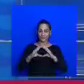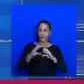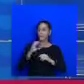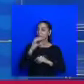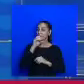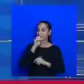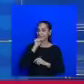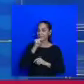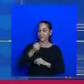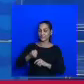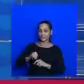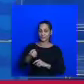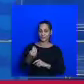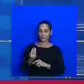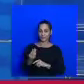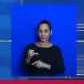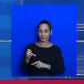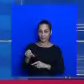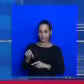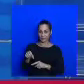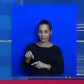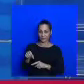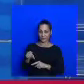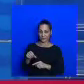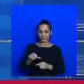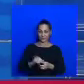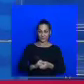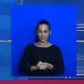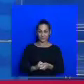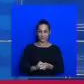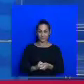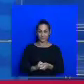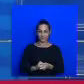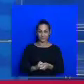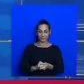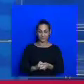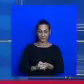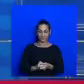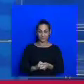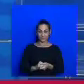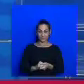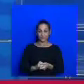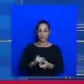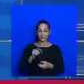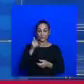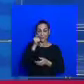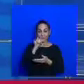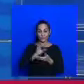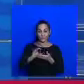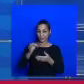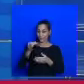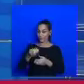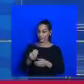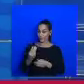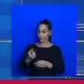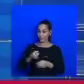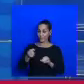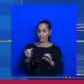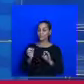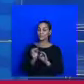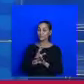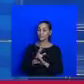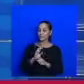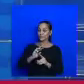Bola laranja 39. Laranja número 39. Você ganha a partir de 3 acertos na